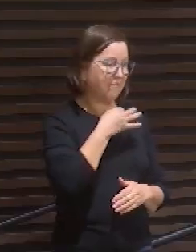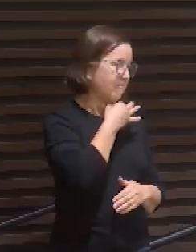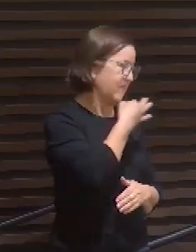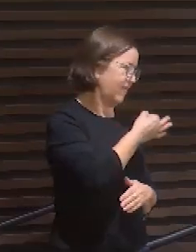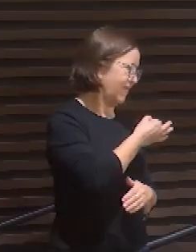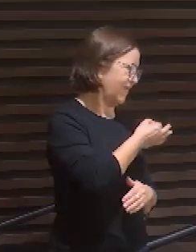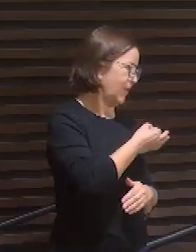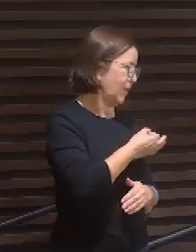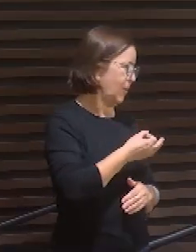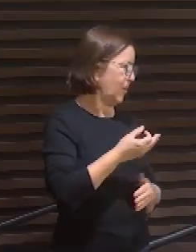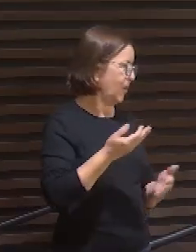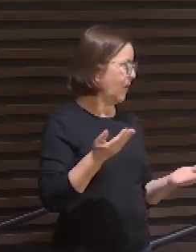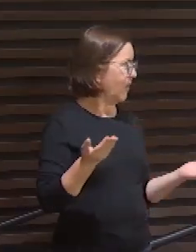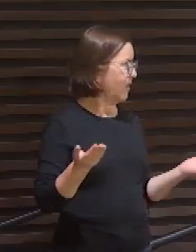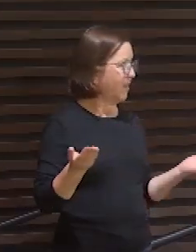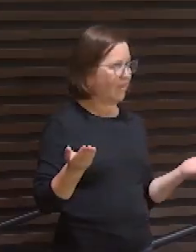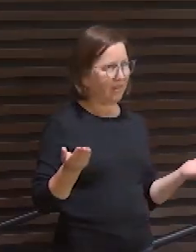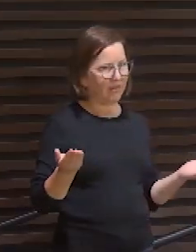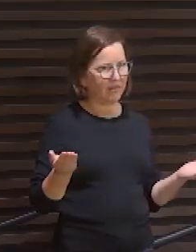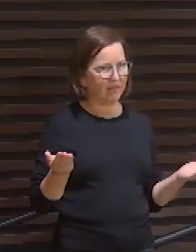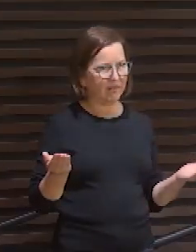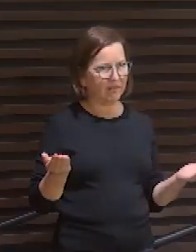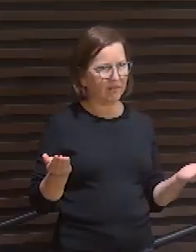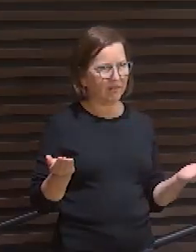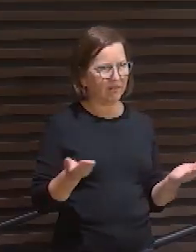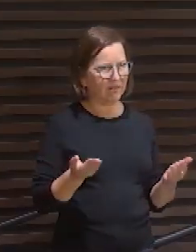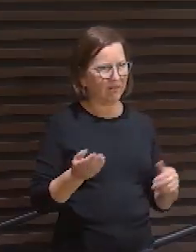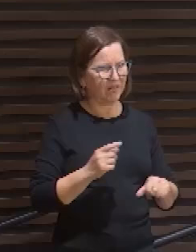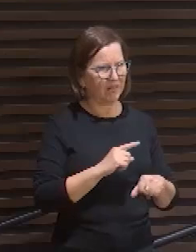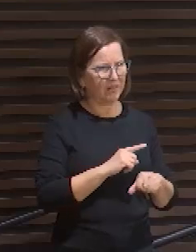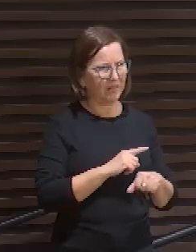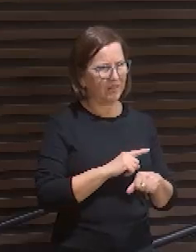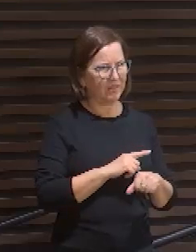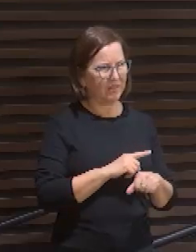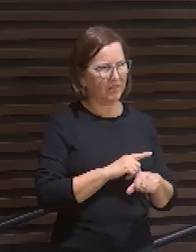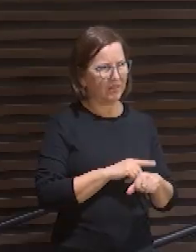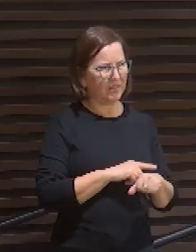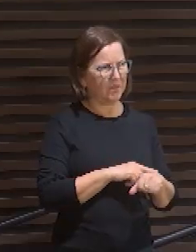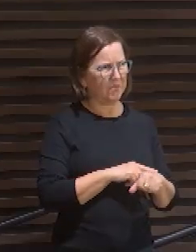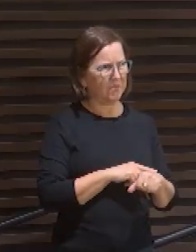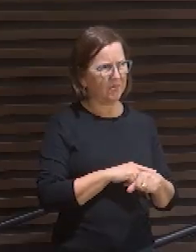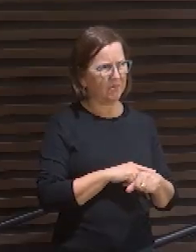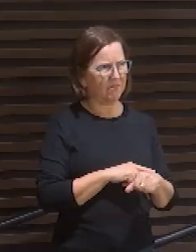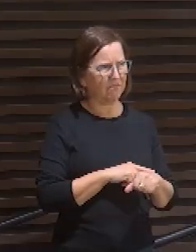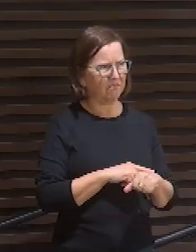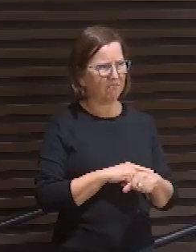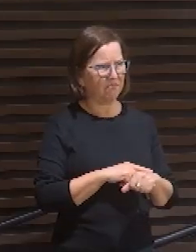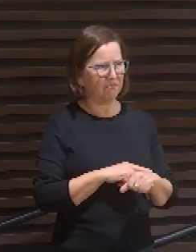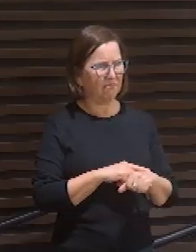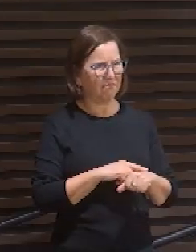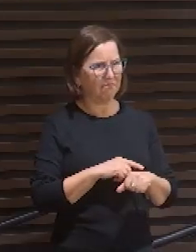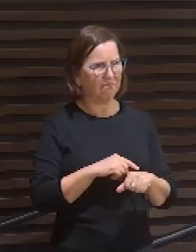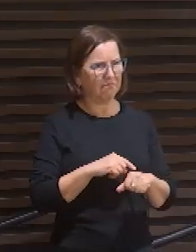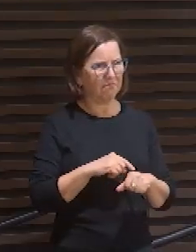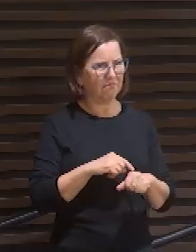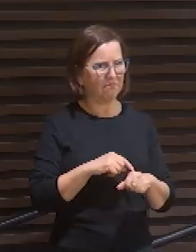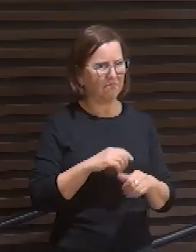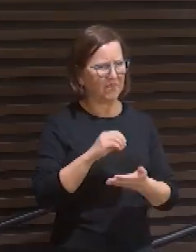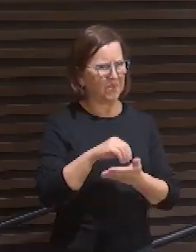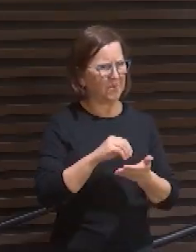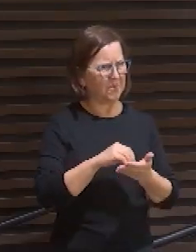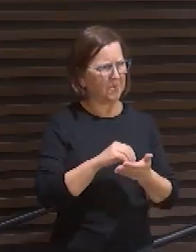hoje está no tempo das bets, né? Bets, esse jogo que está matando, acabando com a vida das